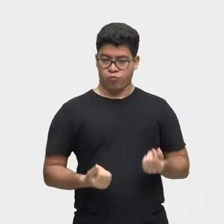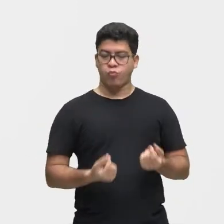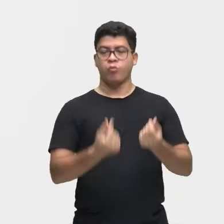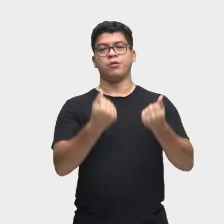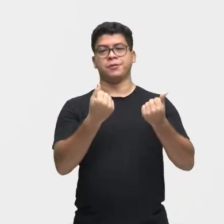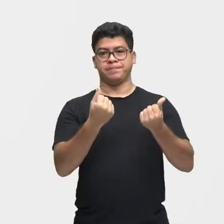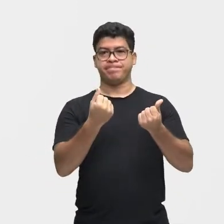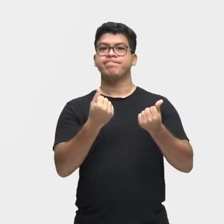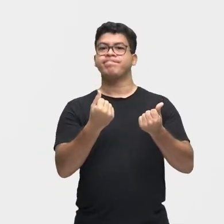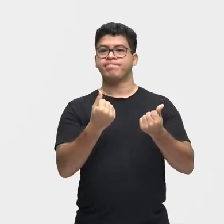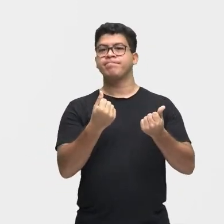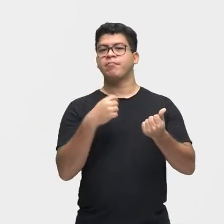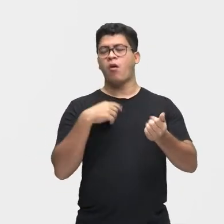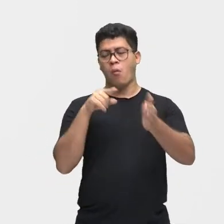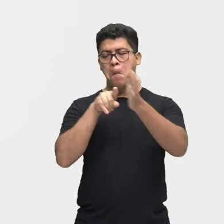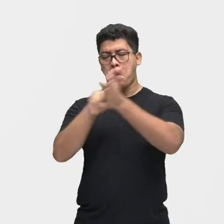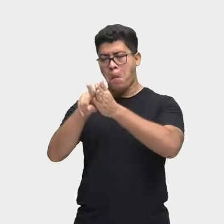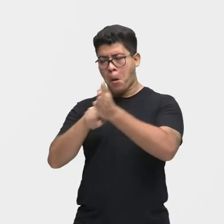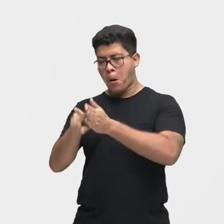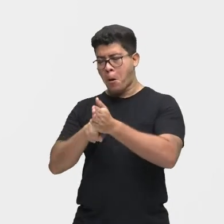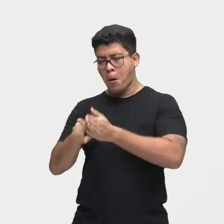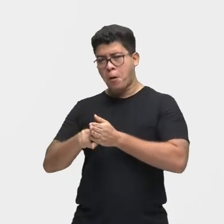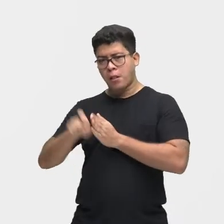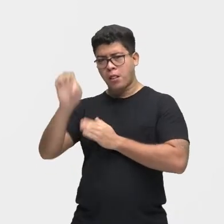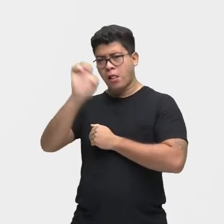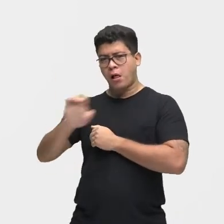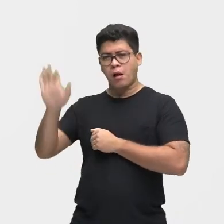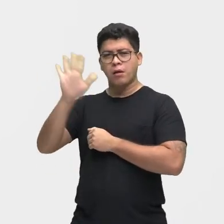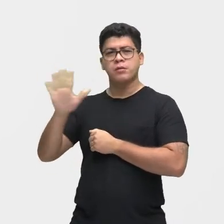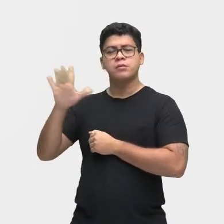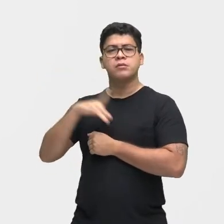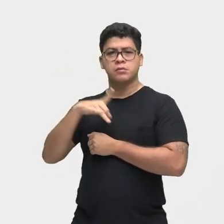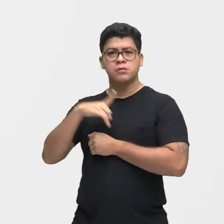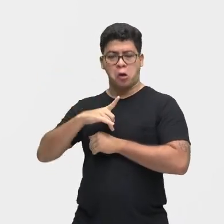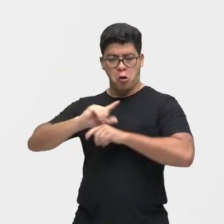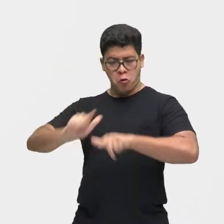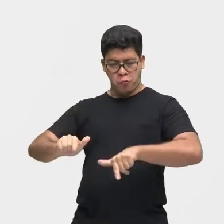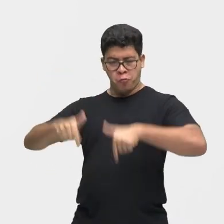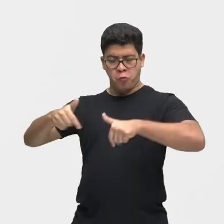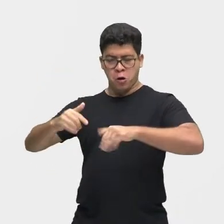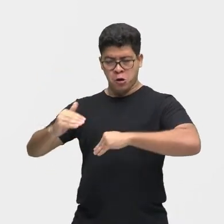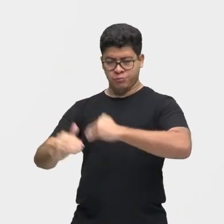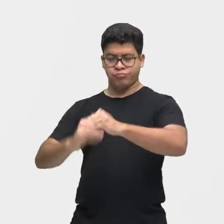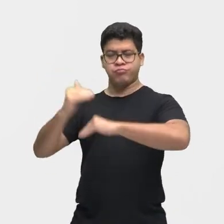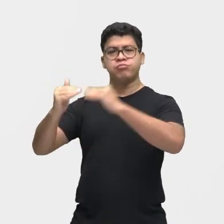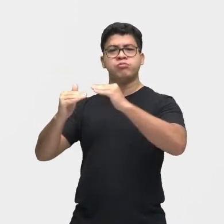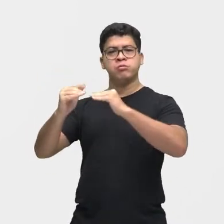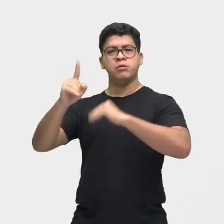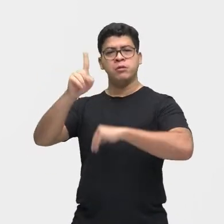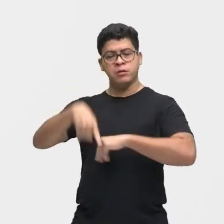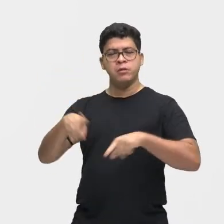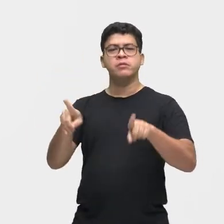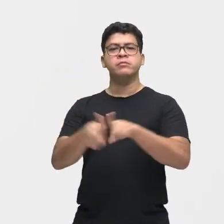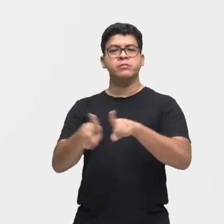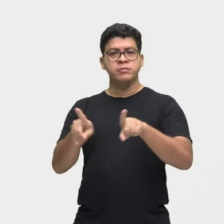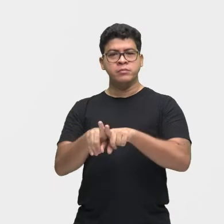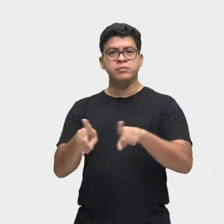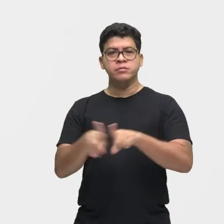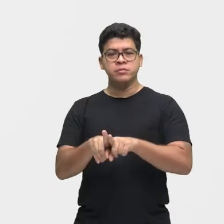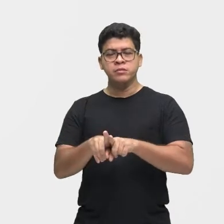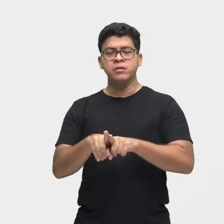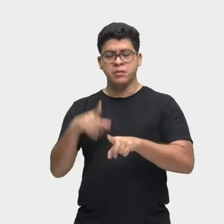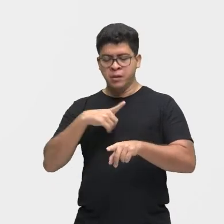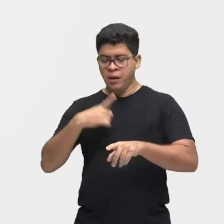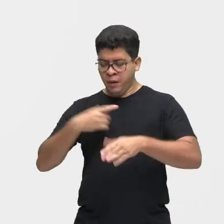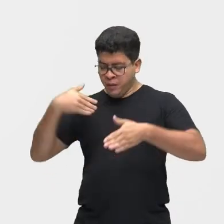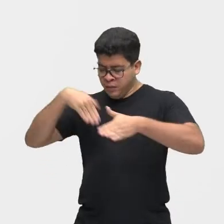vamos em busca desses metais para mostrar que o nosso estado é forte, é grande, não é mesmo? A gente tem que acumular